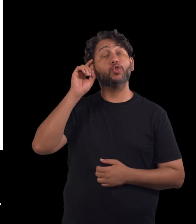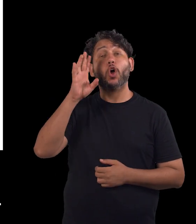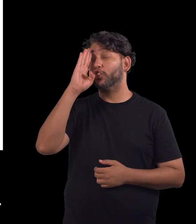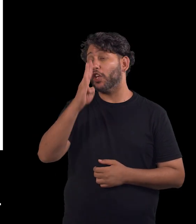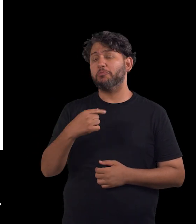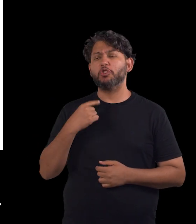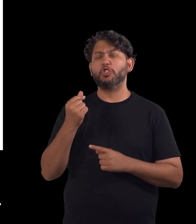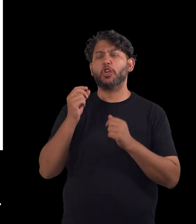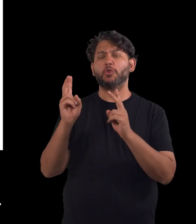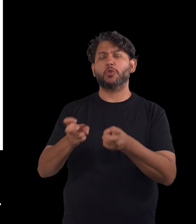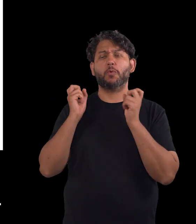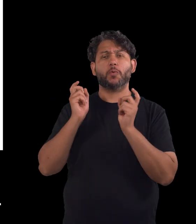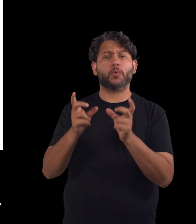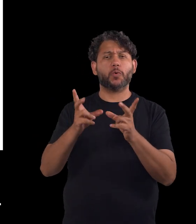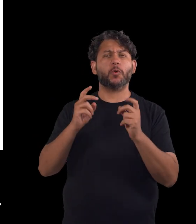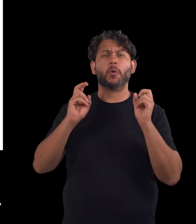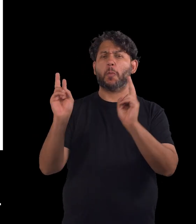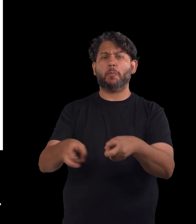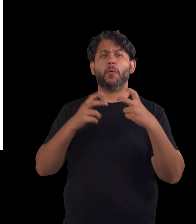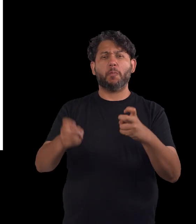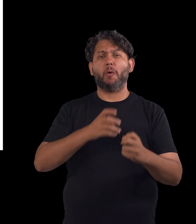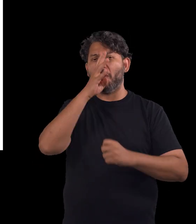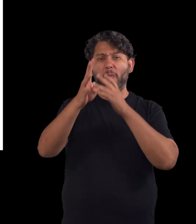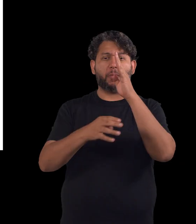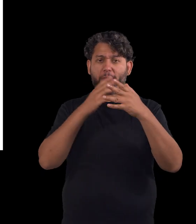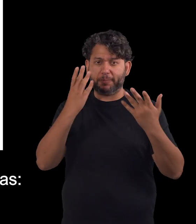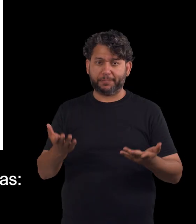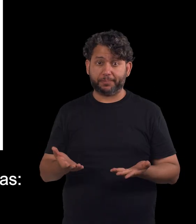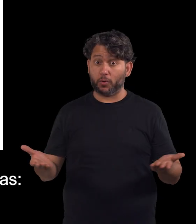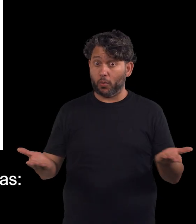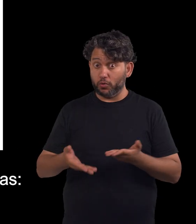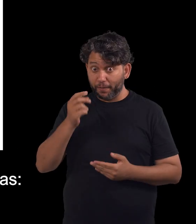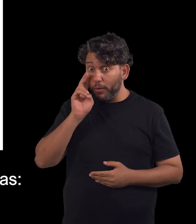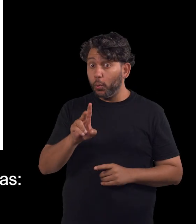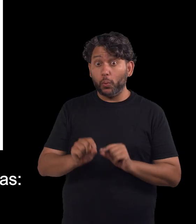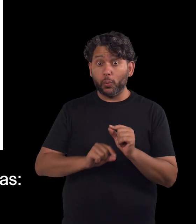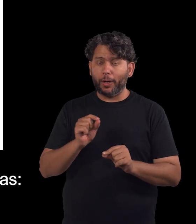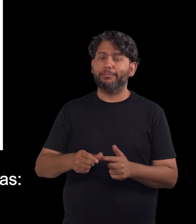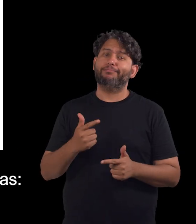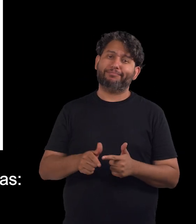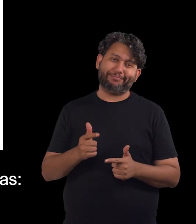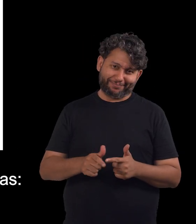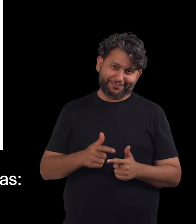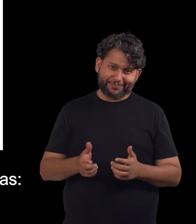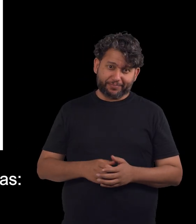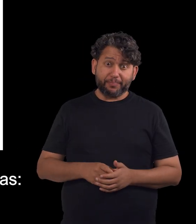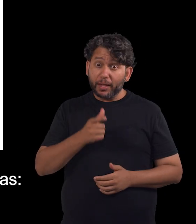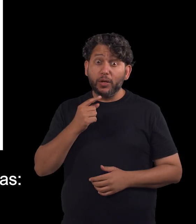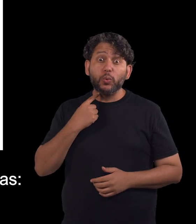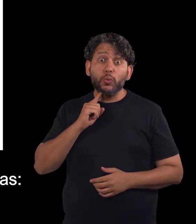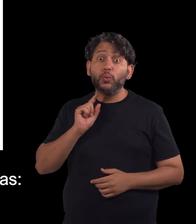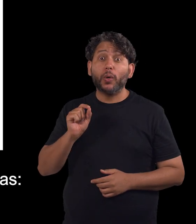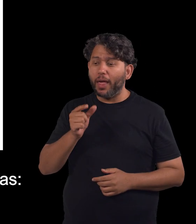no lucro imediato ou no consumo desenfreado. Hoje, vemos claramente as consequências: